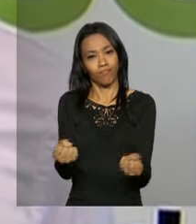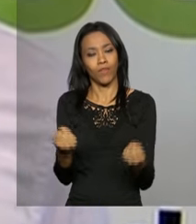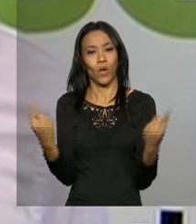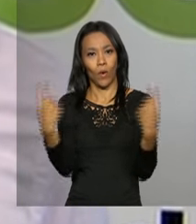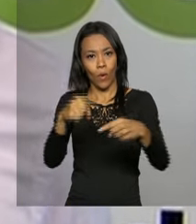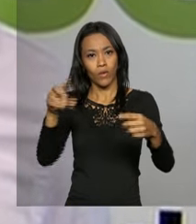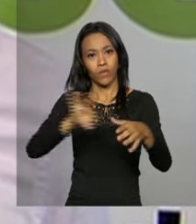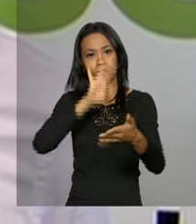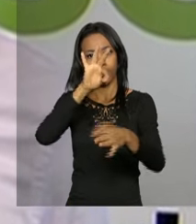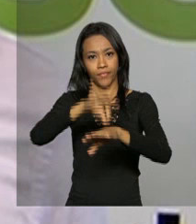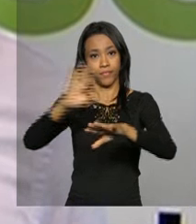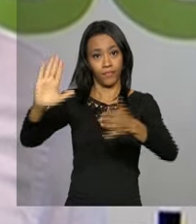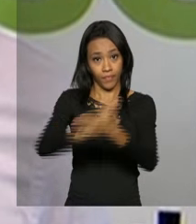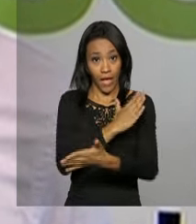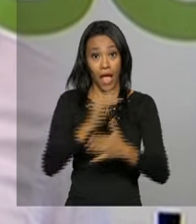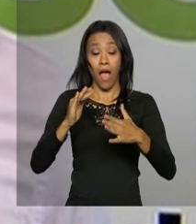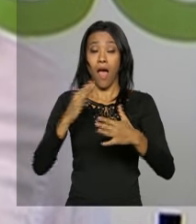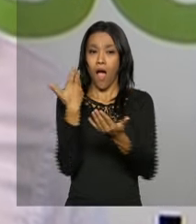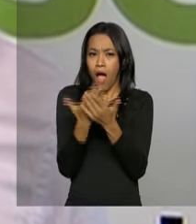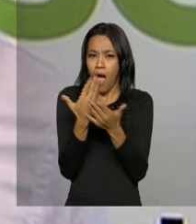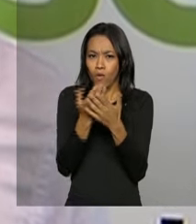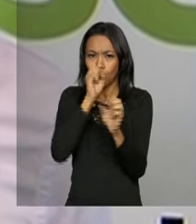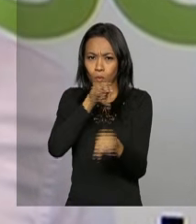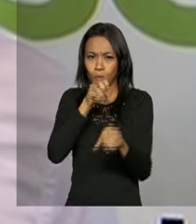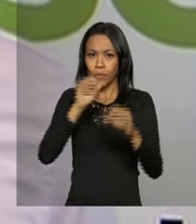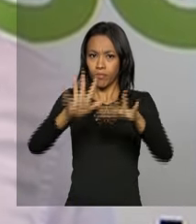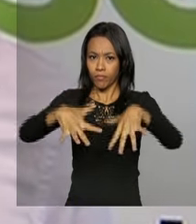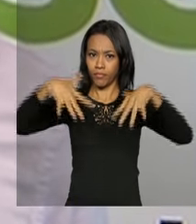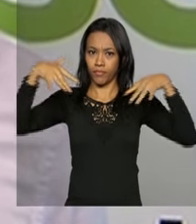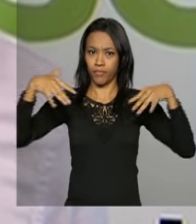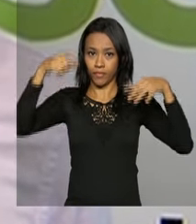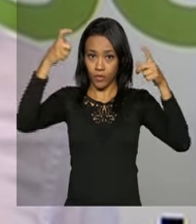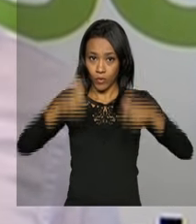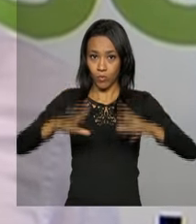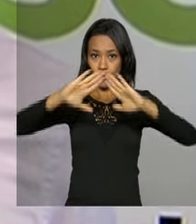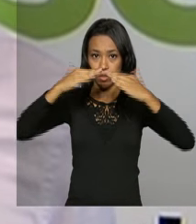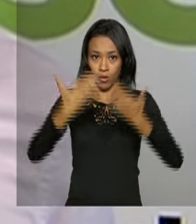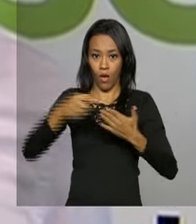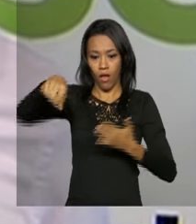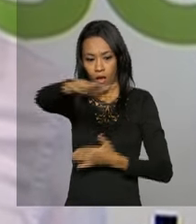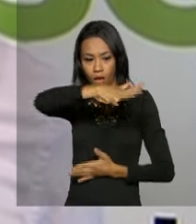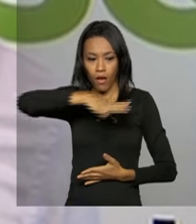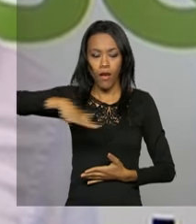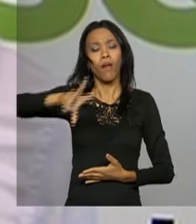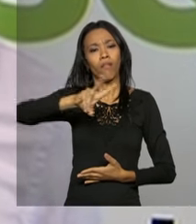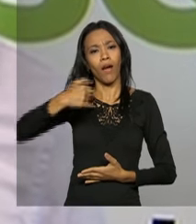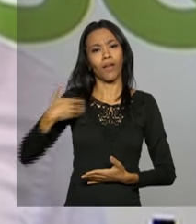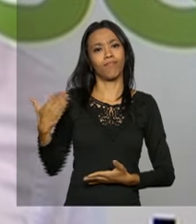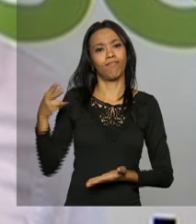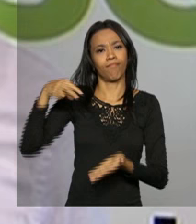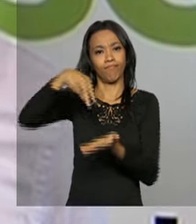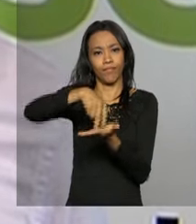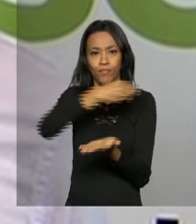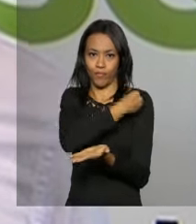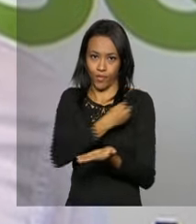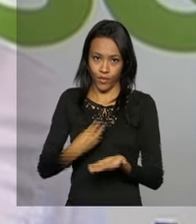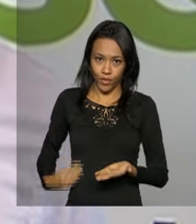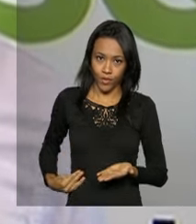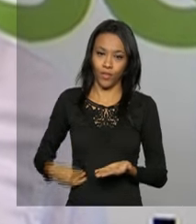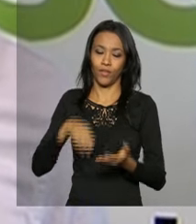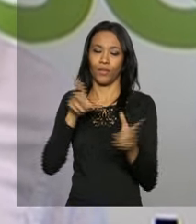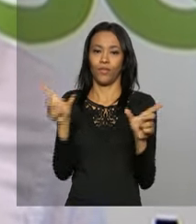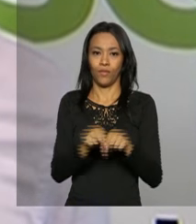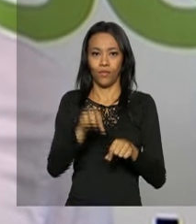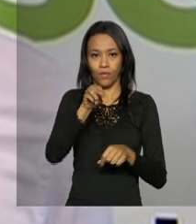O aulão inaugural será aqui no Colégio Estadual de Ensino Profissional Leonel Brizola, que vai contar com a participação do ministro da Educação,